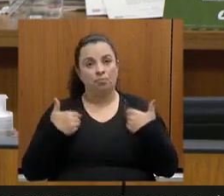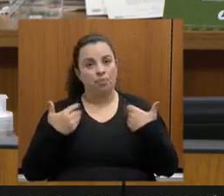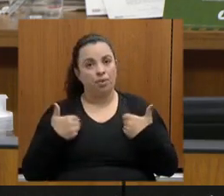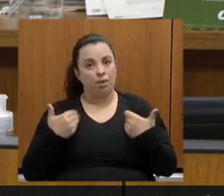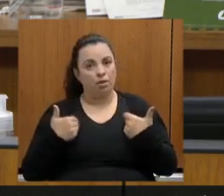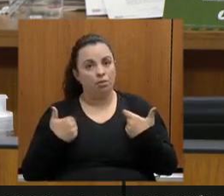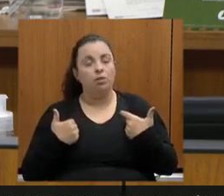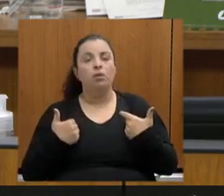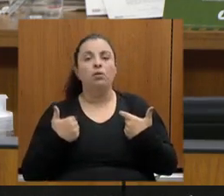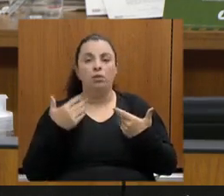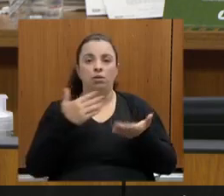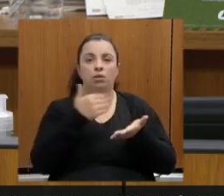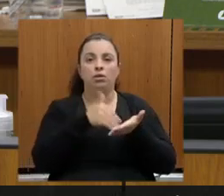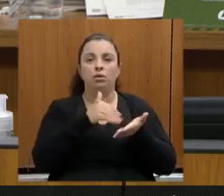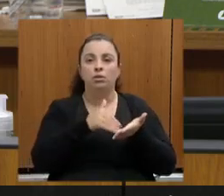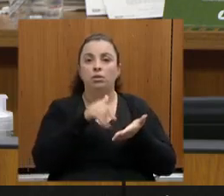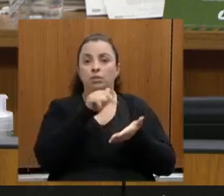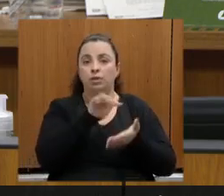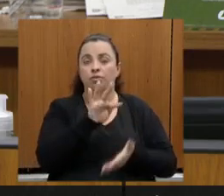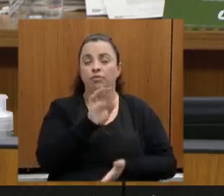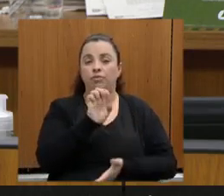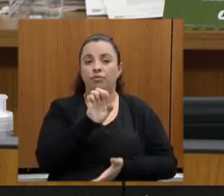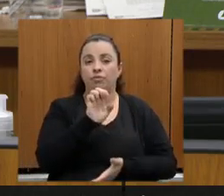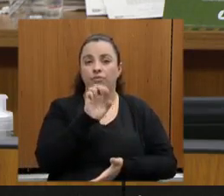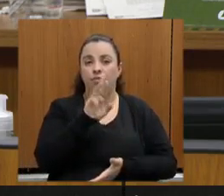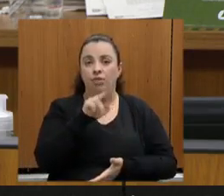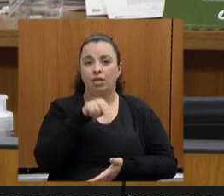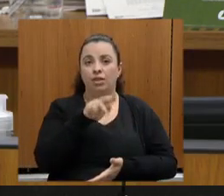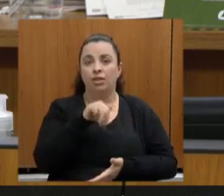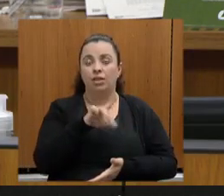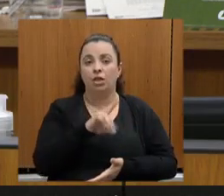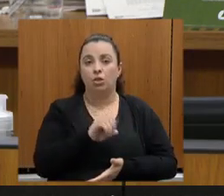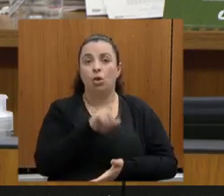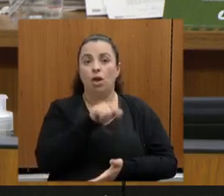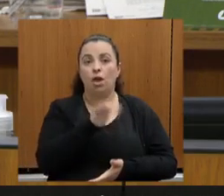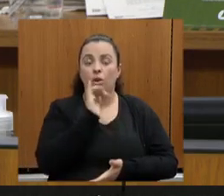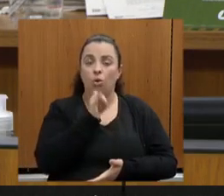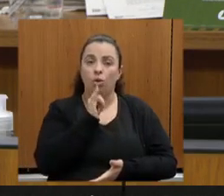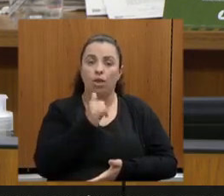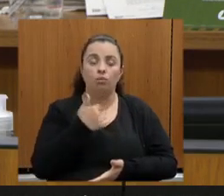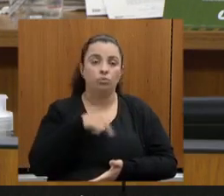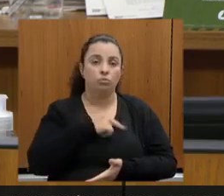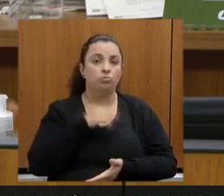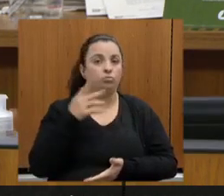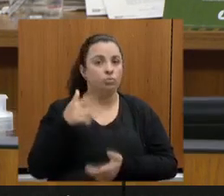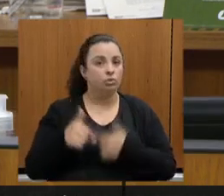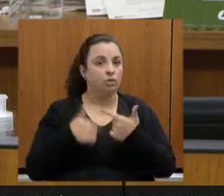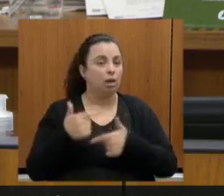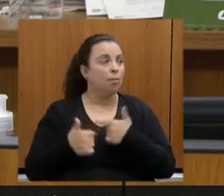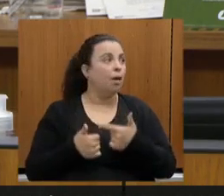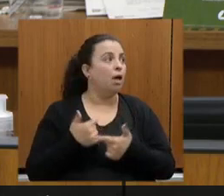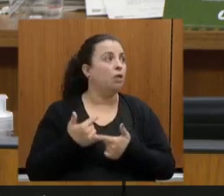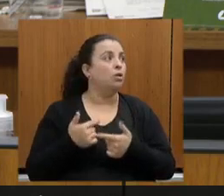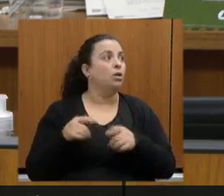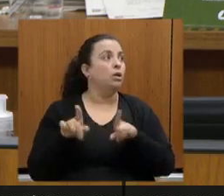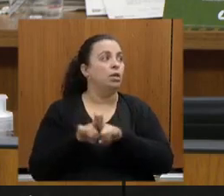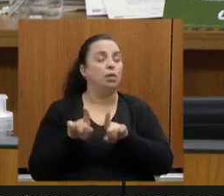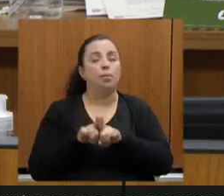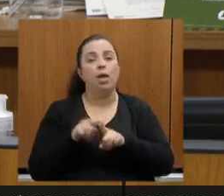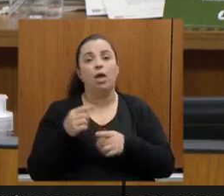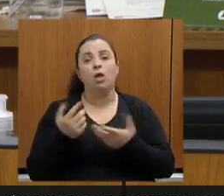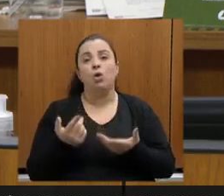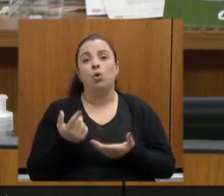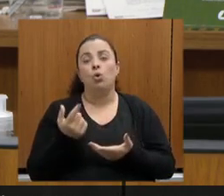do secretário Fernando paz ali né dá o testemunho aqui do nosso trabalho e dos investimentos e